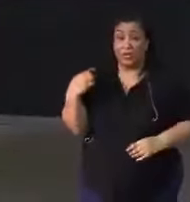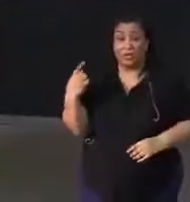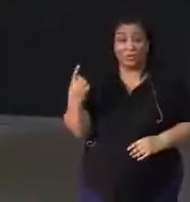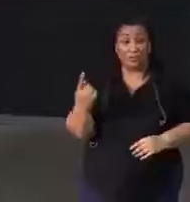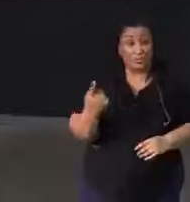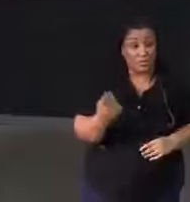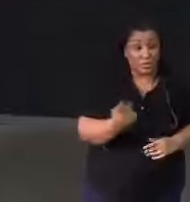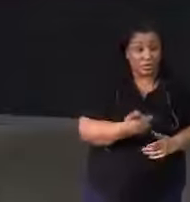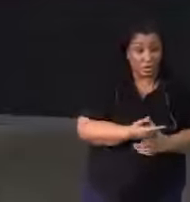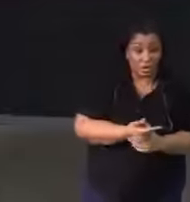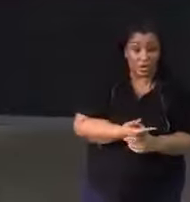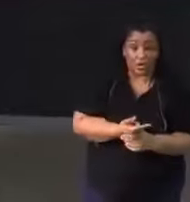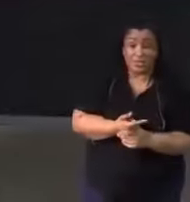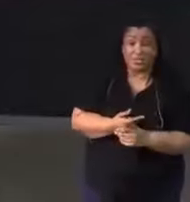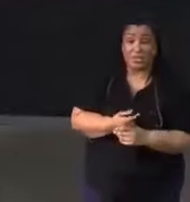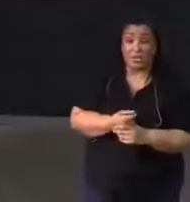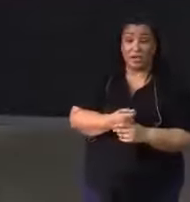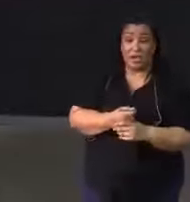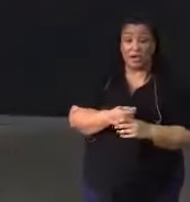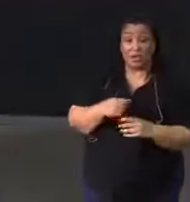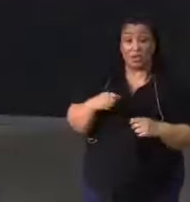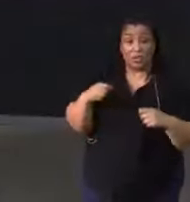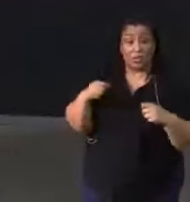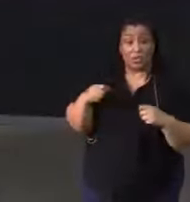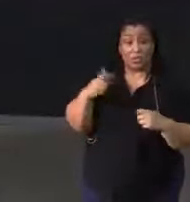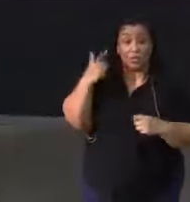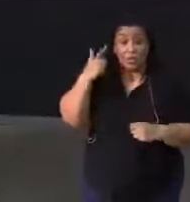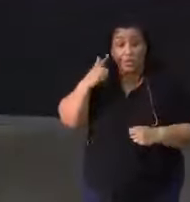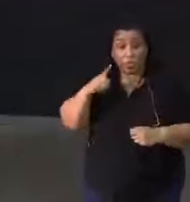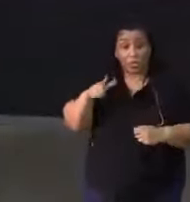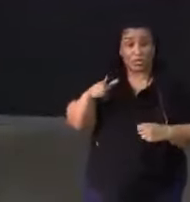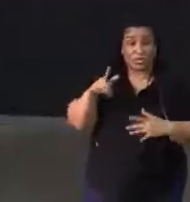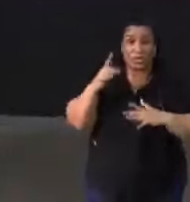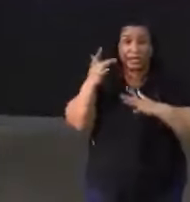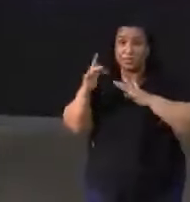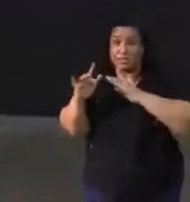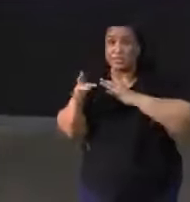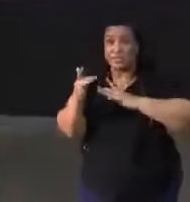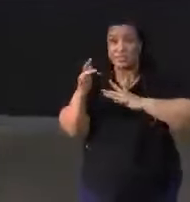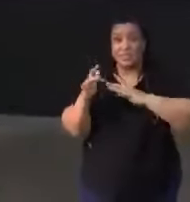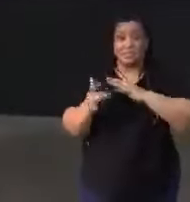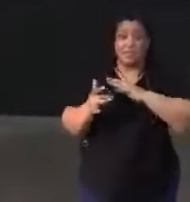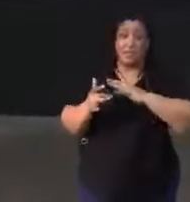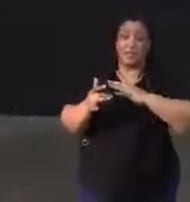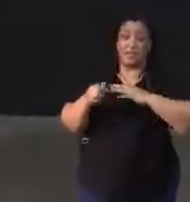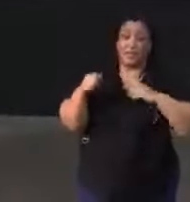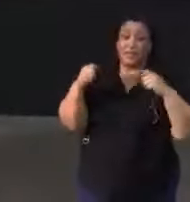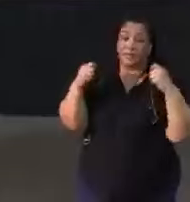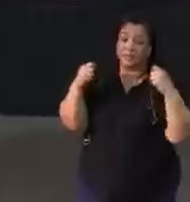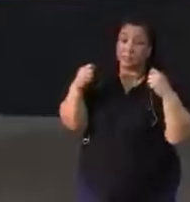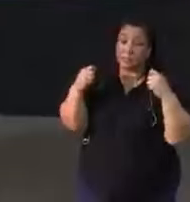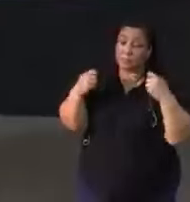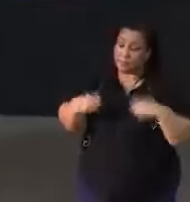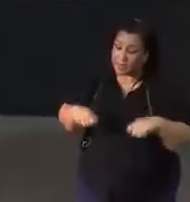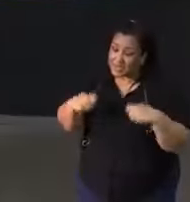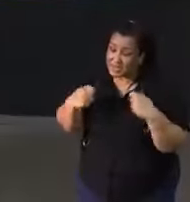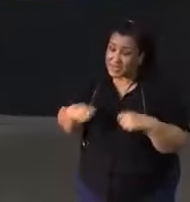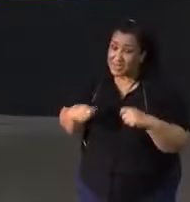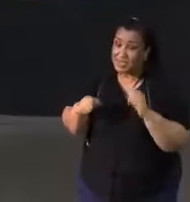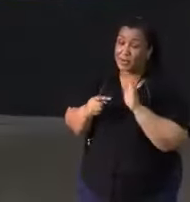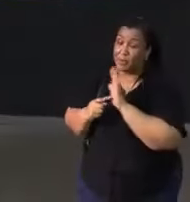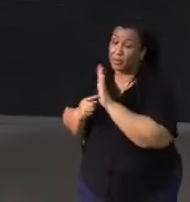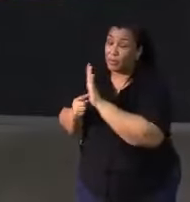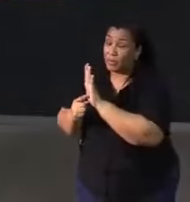milhares, milhões que temos acesso às redes sociais. Vamos usar as redes sociais para proclamar os planos de